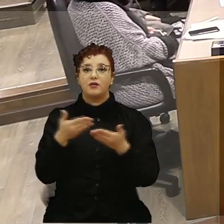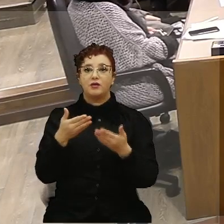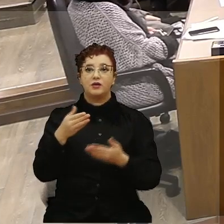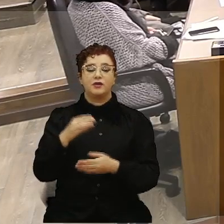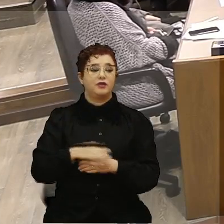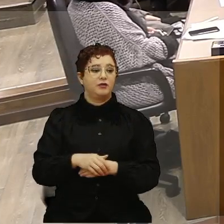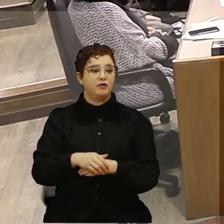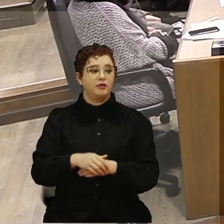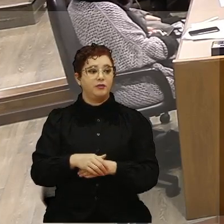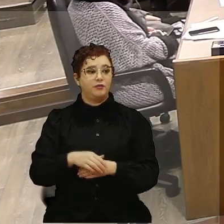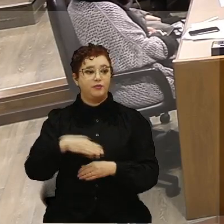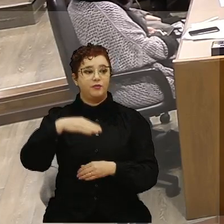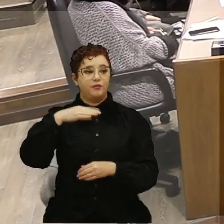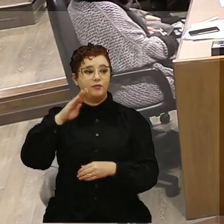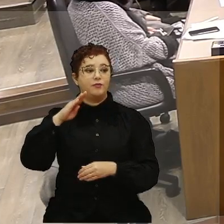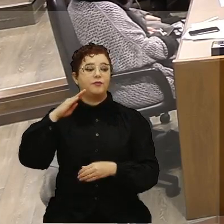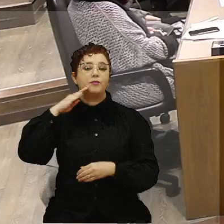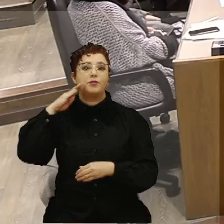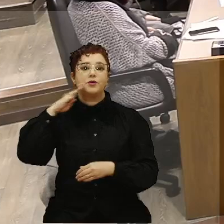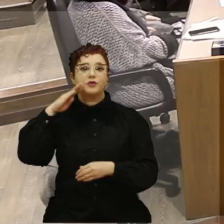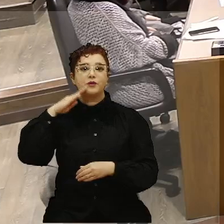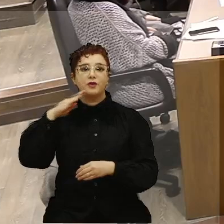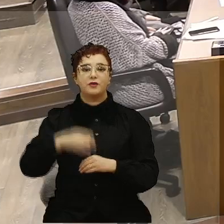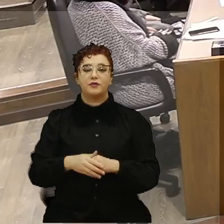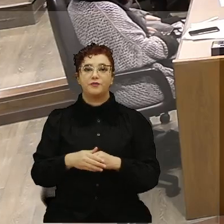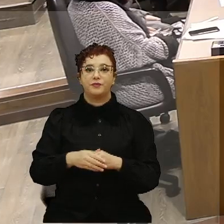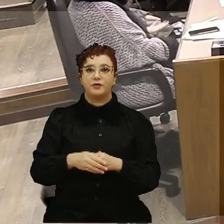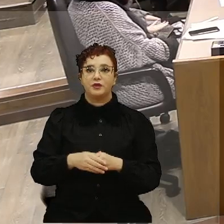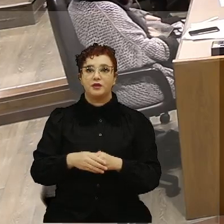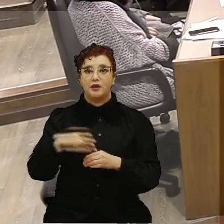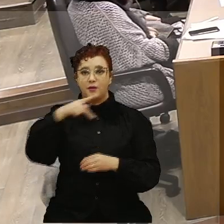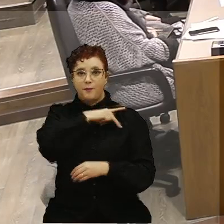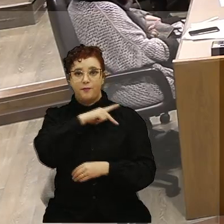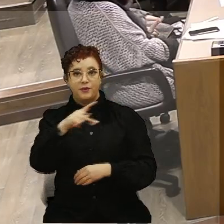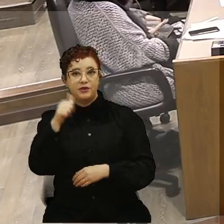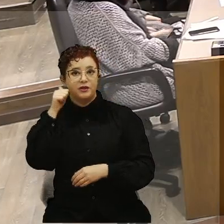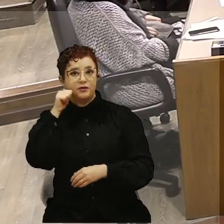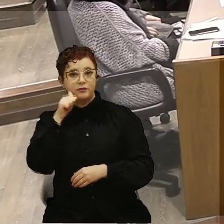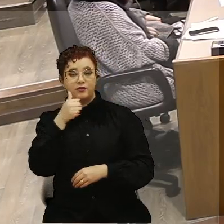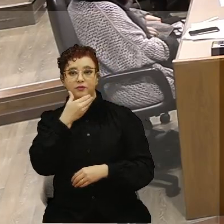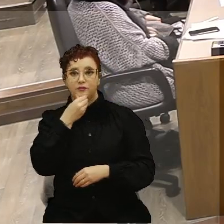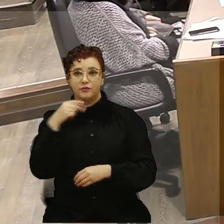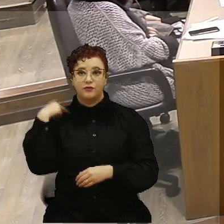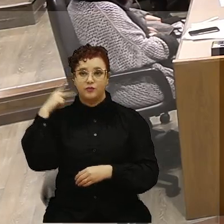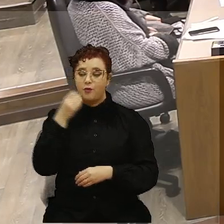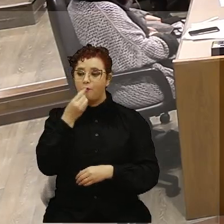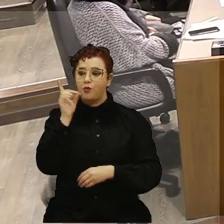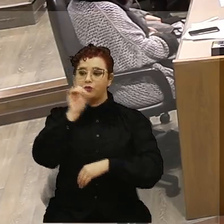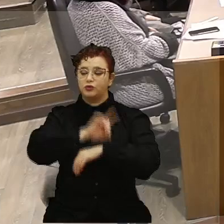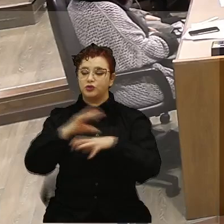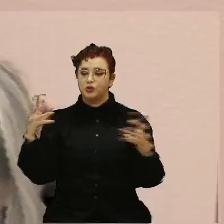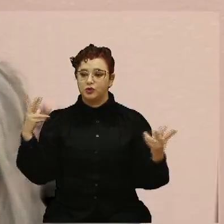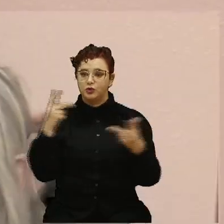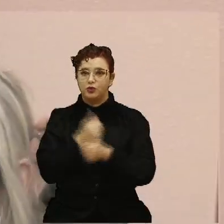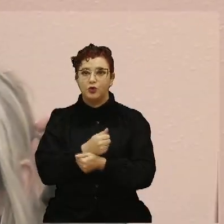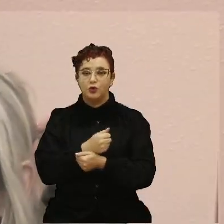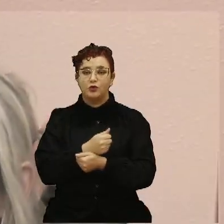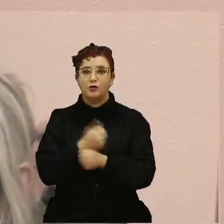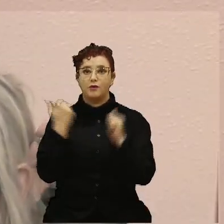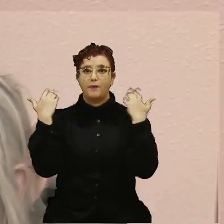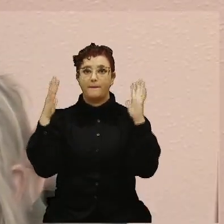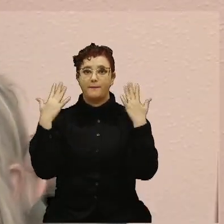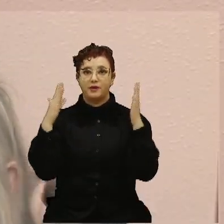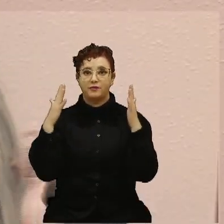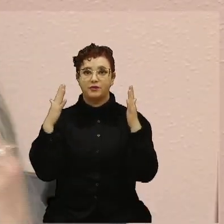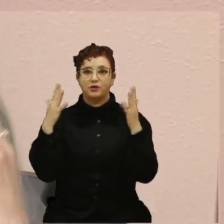Bortola. Senhora presidente, senhoras e senhores vereadores, primeiramente, bom dia a todos. Quero